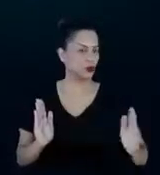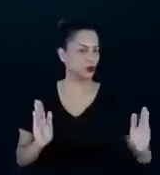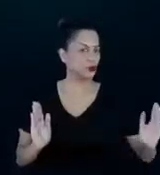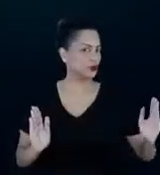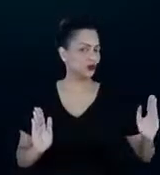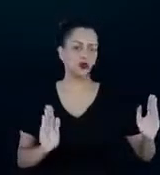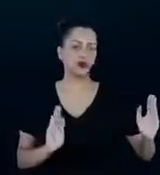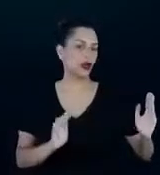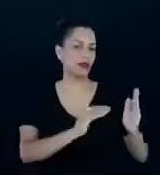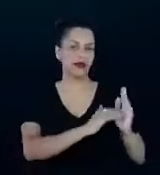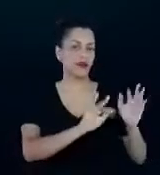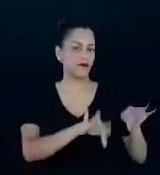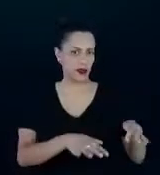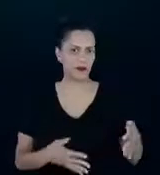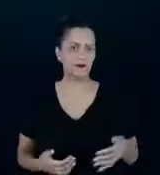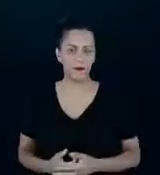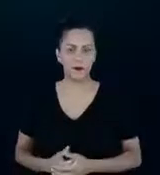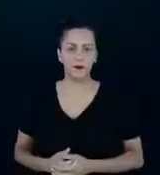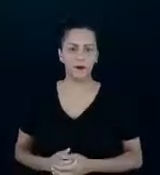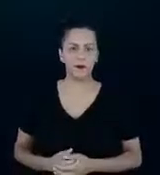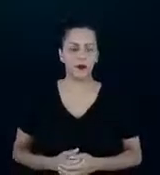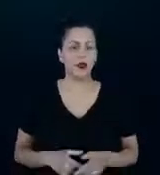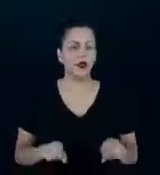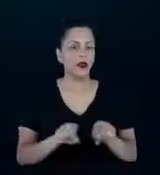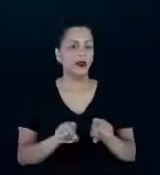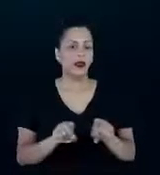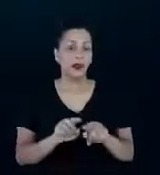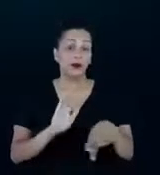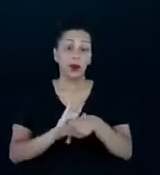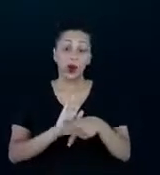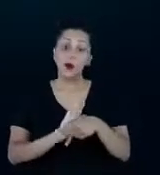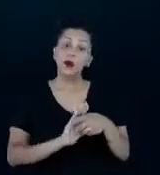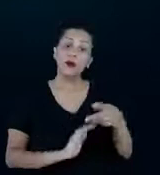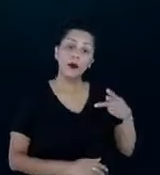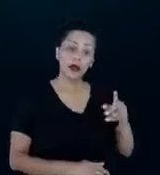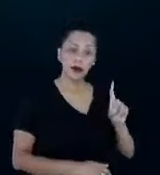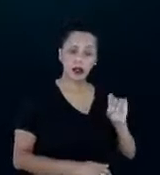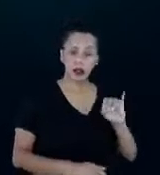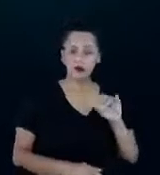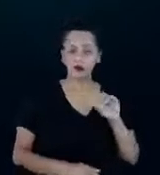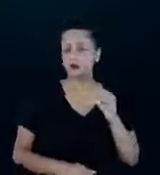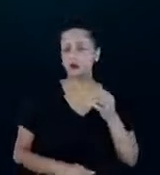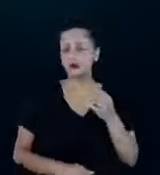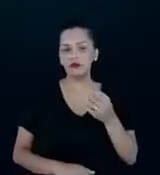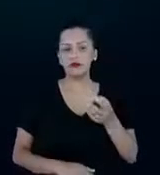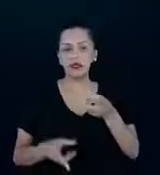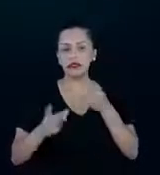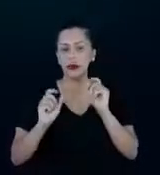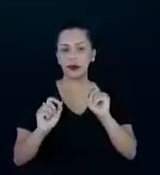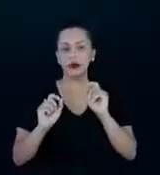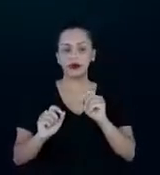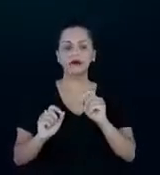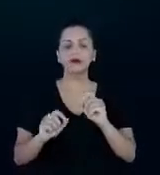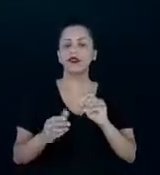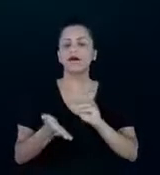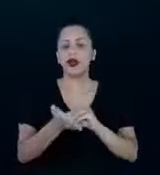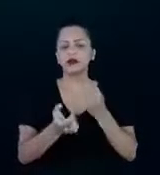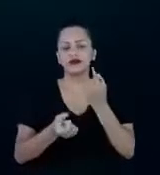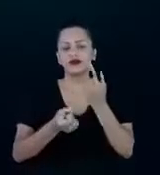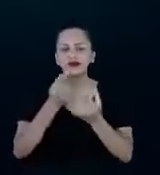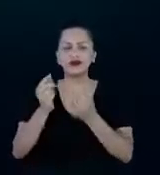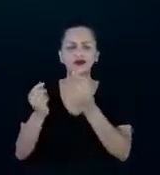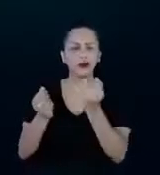andamento. Ainda no próprio EDI, nós vimos que falta a regulamentação de alguns pontos importantes para